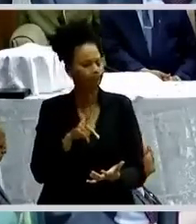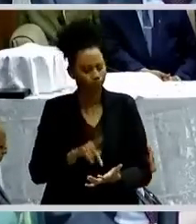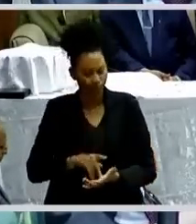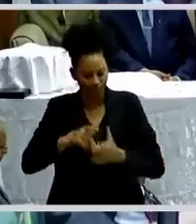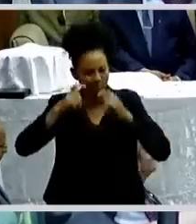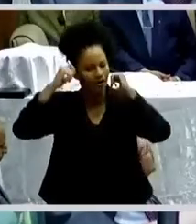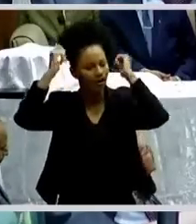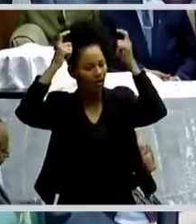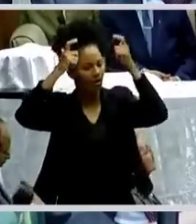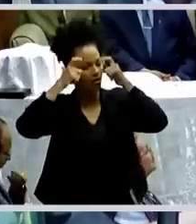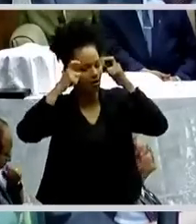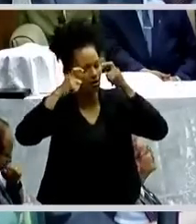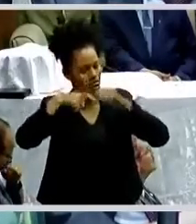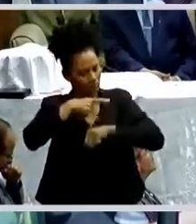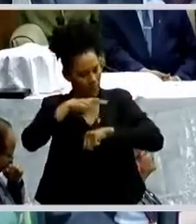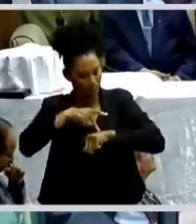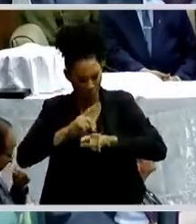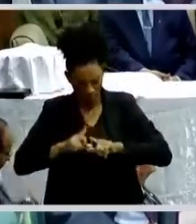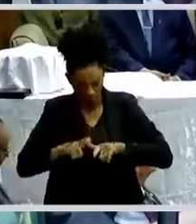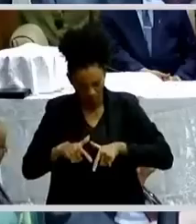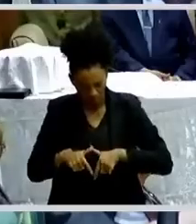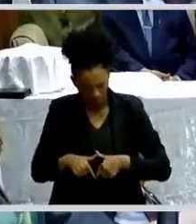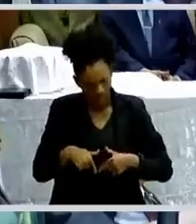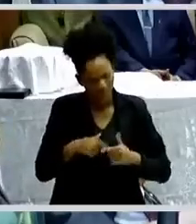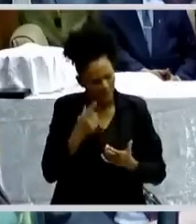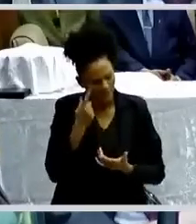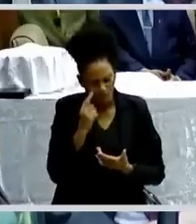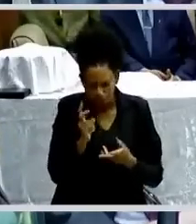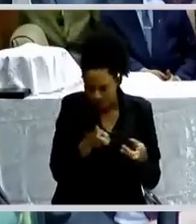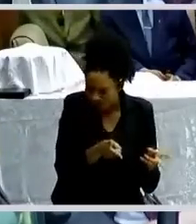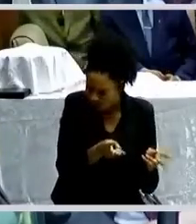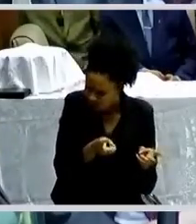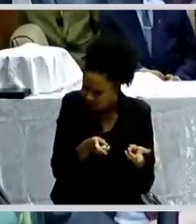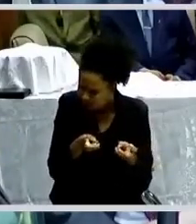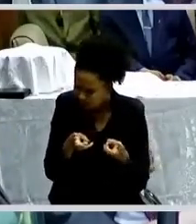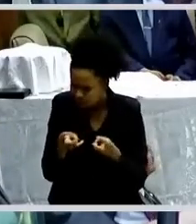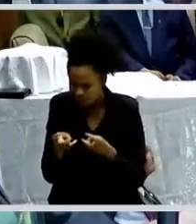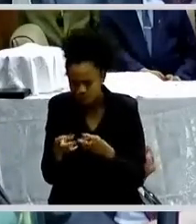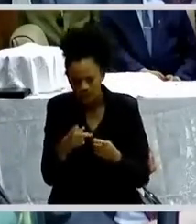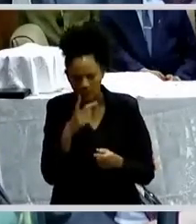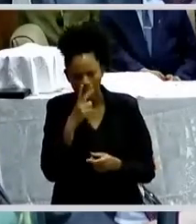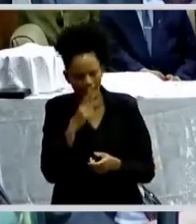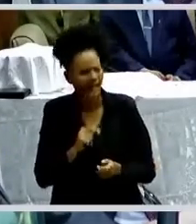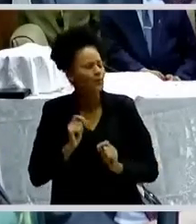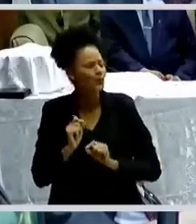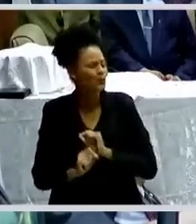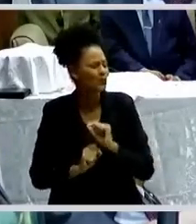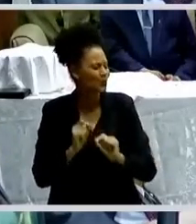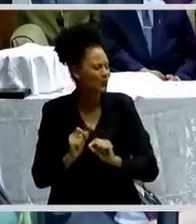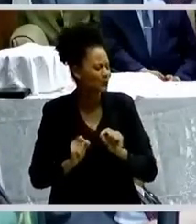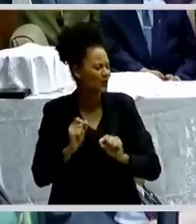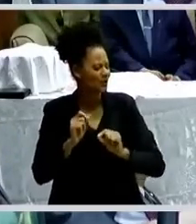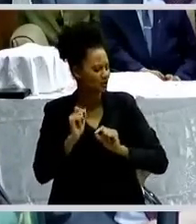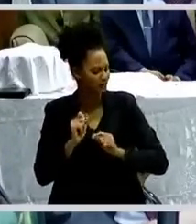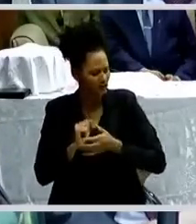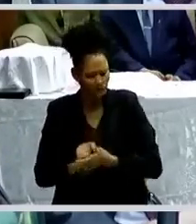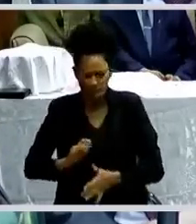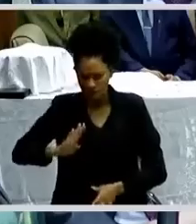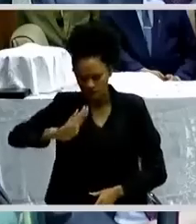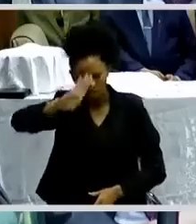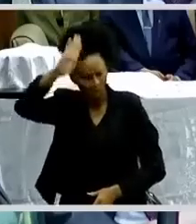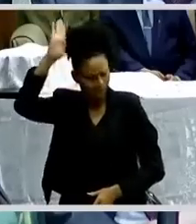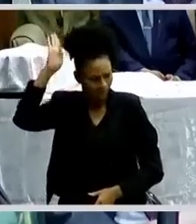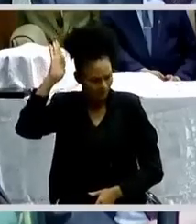Israel. Então, dentro deste contexto, Saul entra como guerreiro. Os irmãos